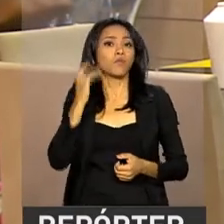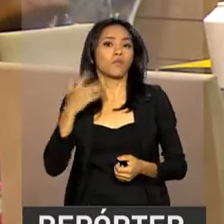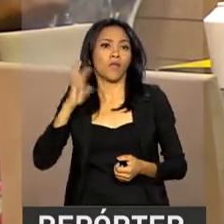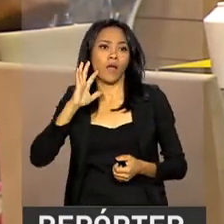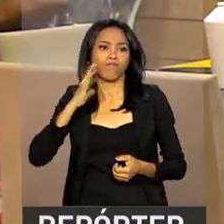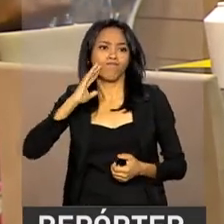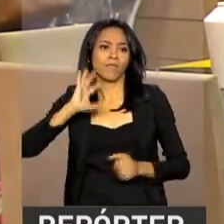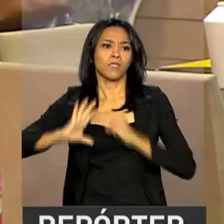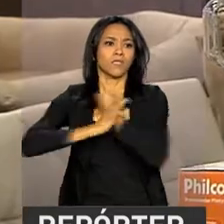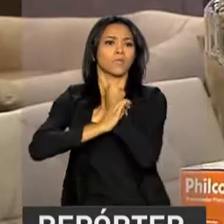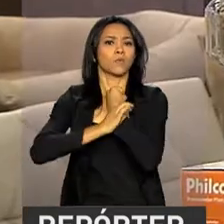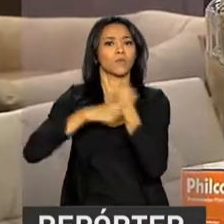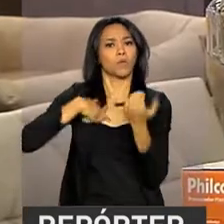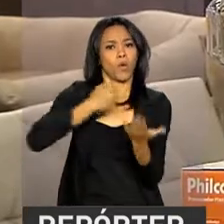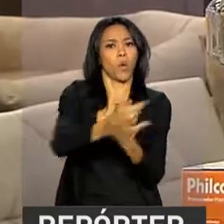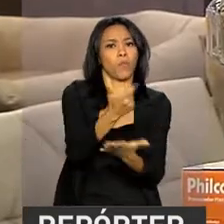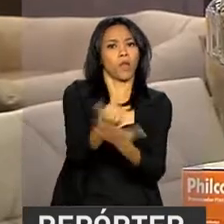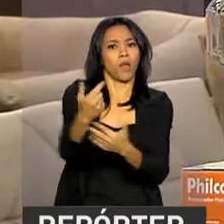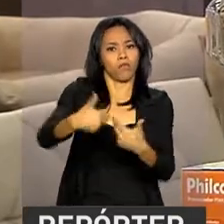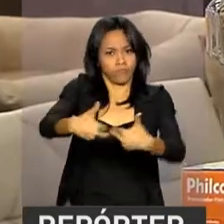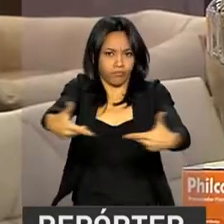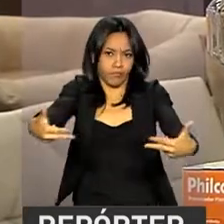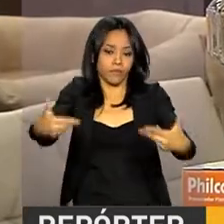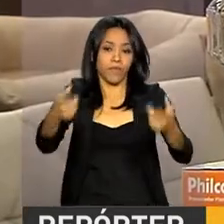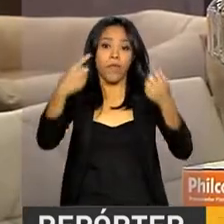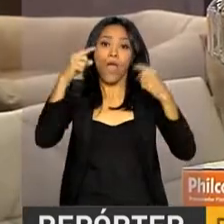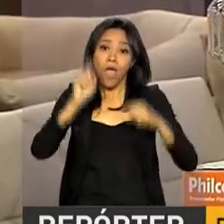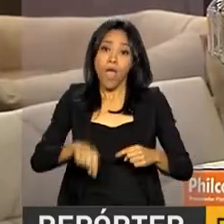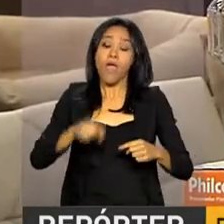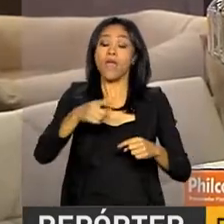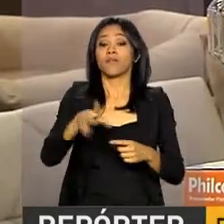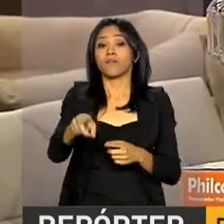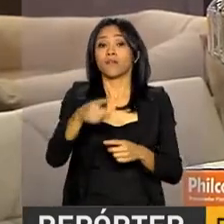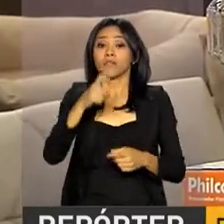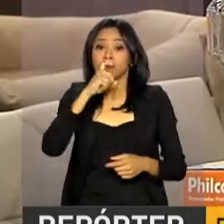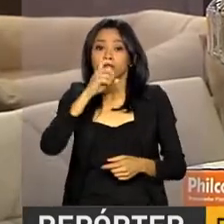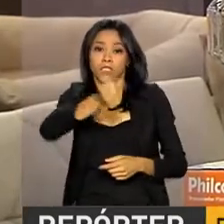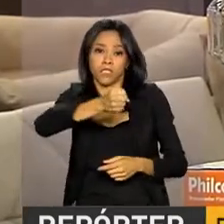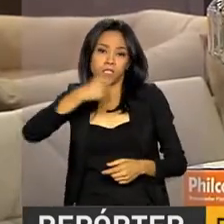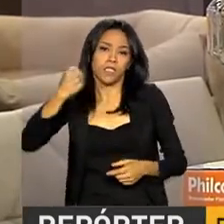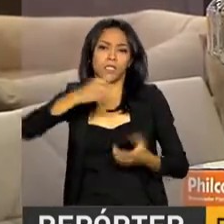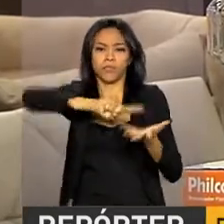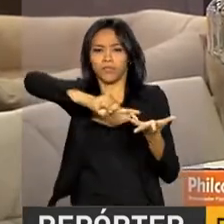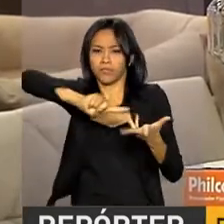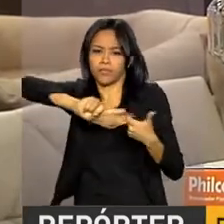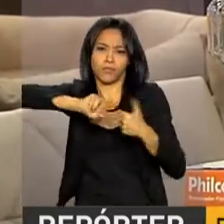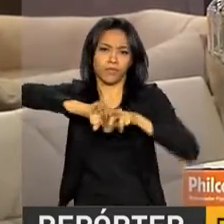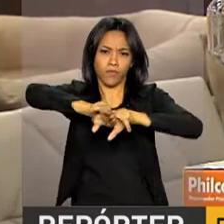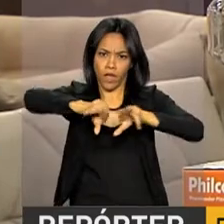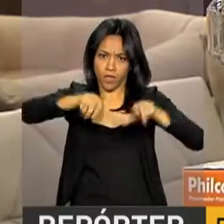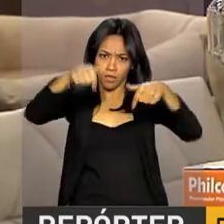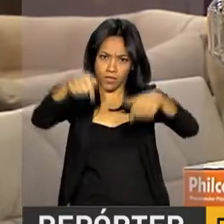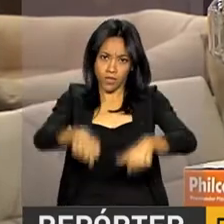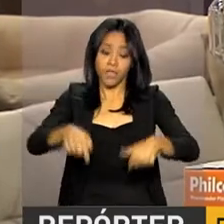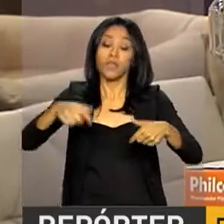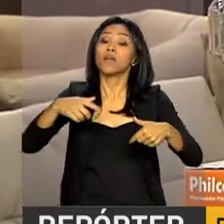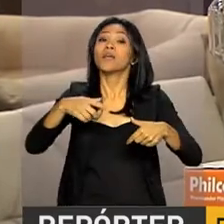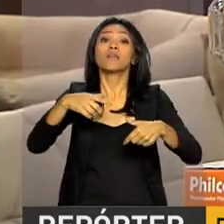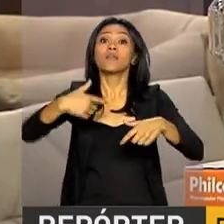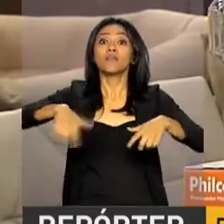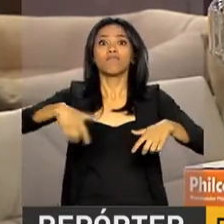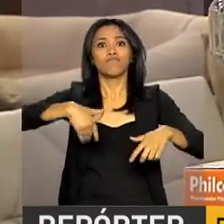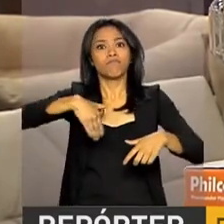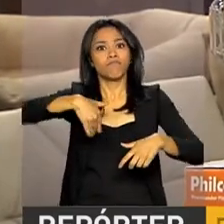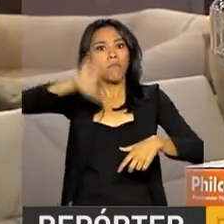papa acompanhando né e foi o setor de móveis e eletrodomésticos como na loja que o daniel trabalha que mais cresceu no mês de agosto